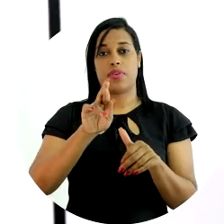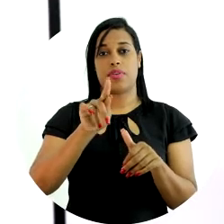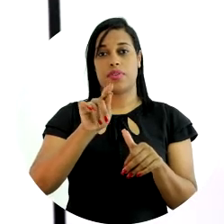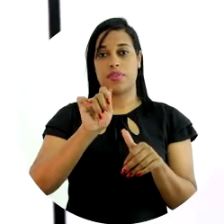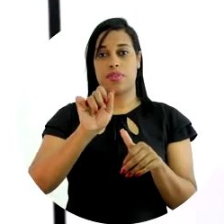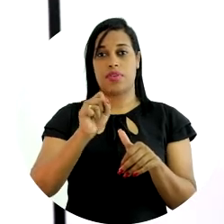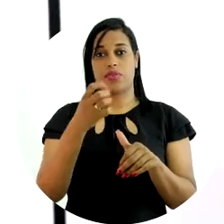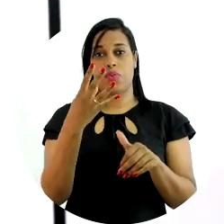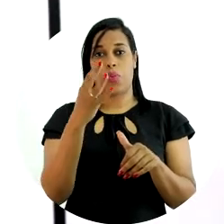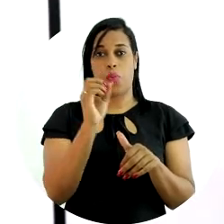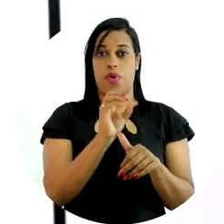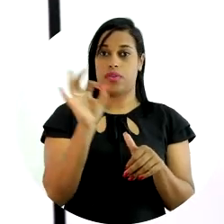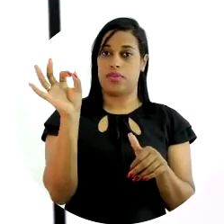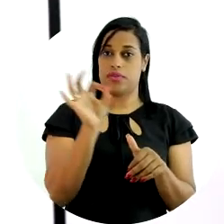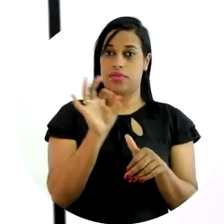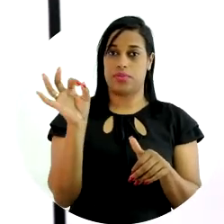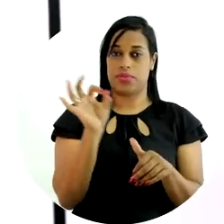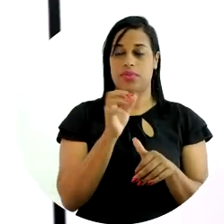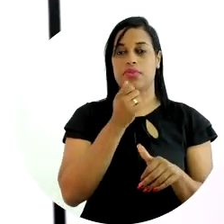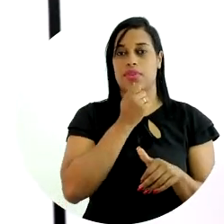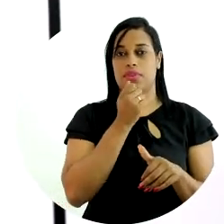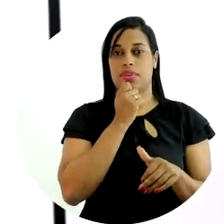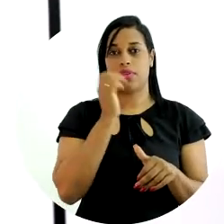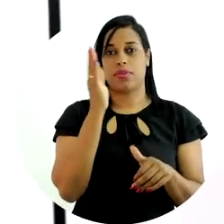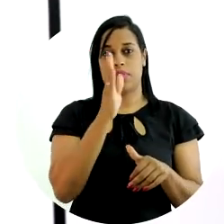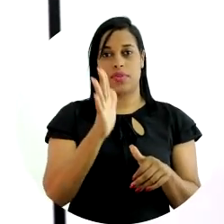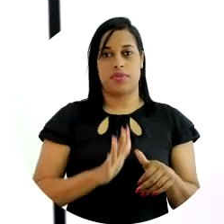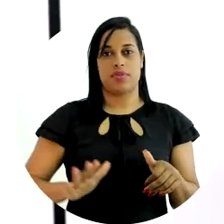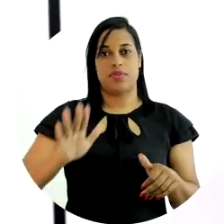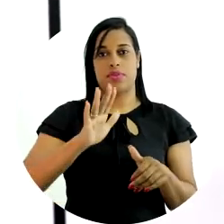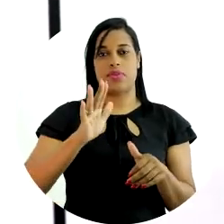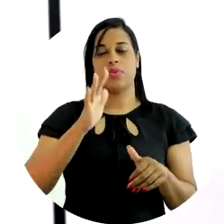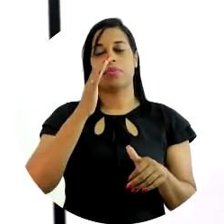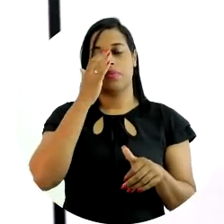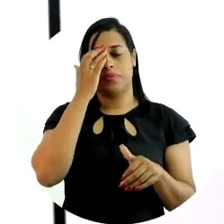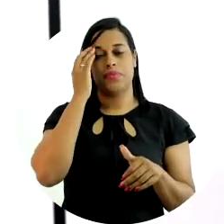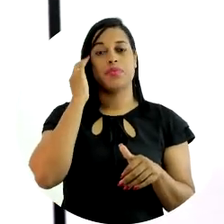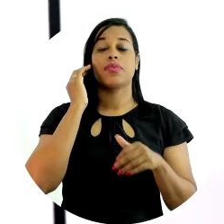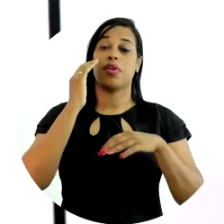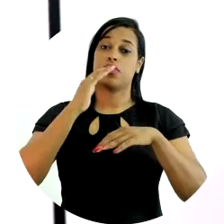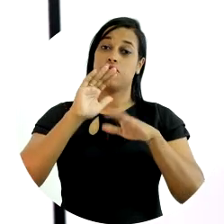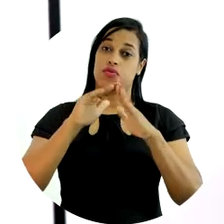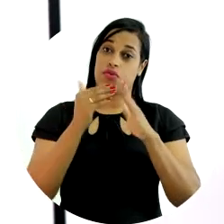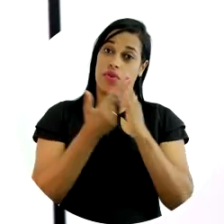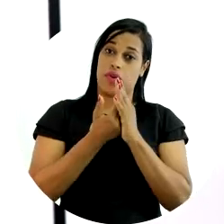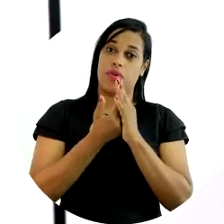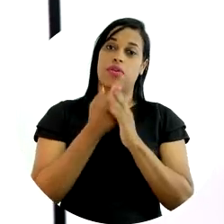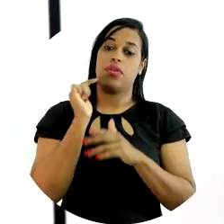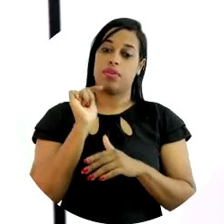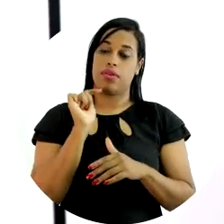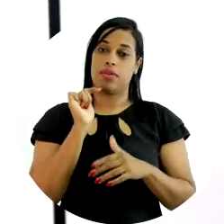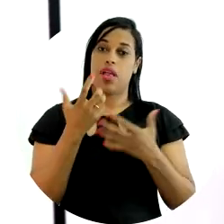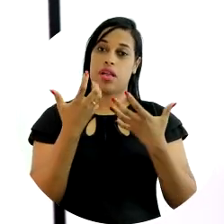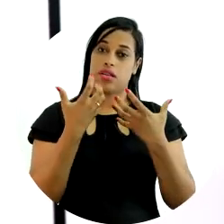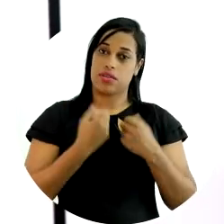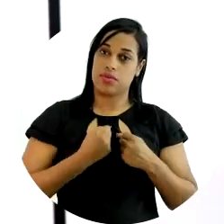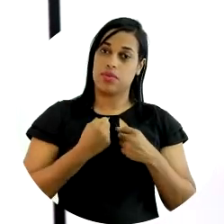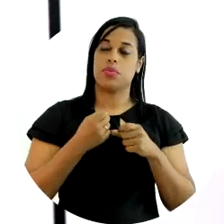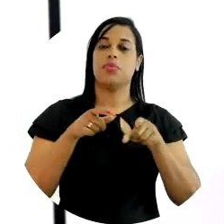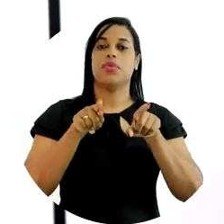final da era Vargas com cerca de 40% de analfabetos ainda no Brasil. Com relação aos funcionários da escola,